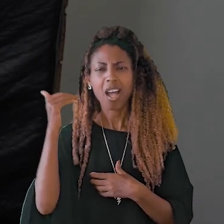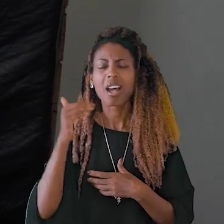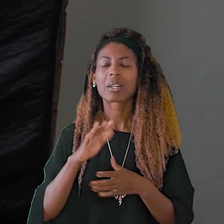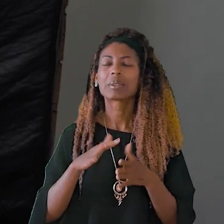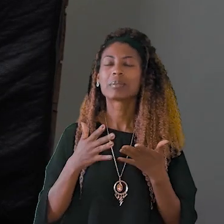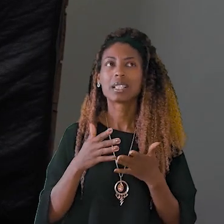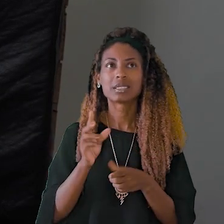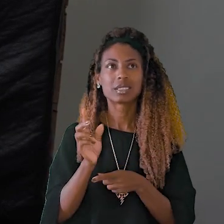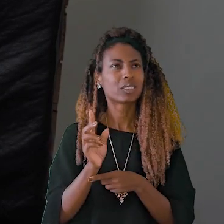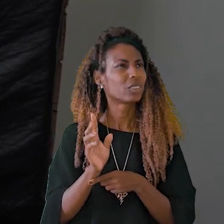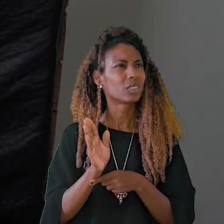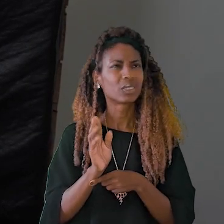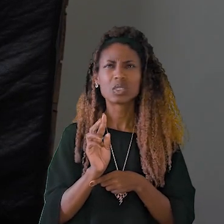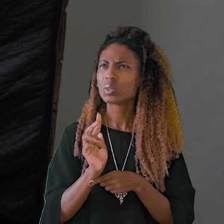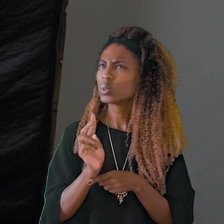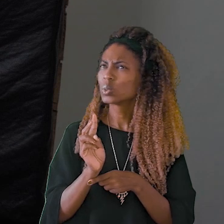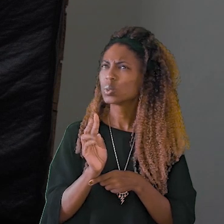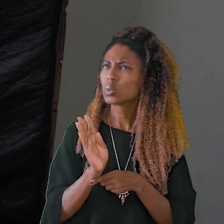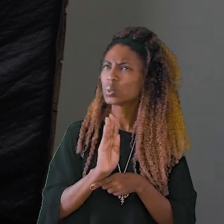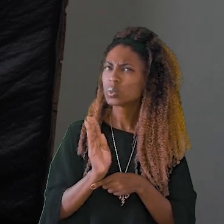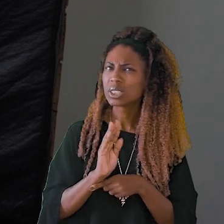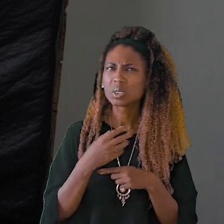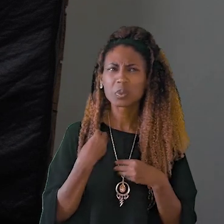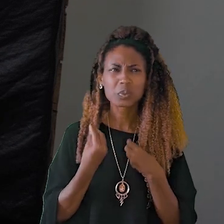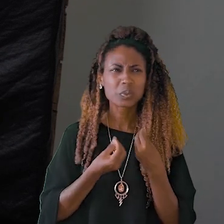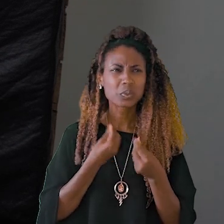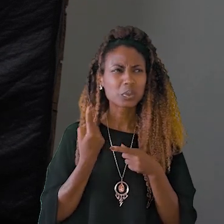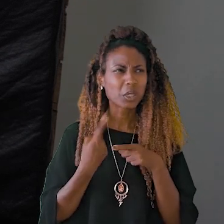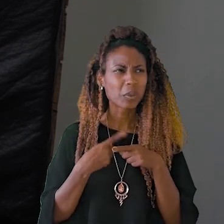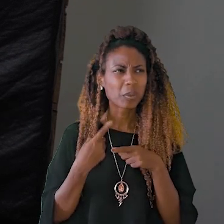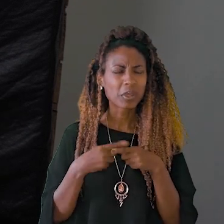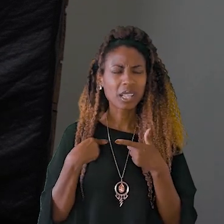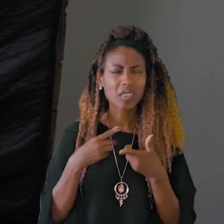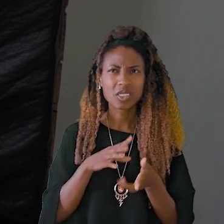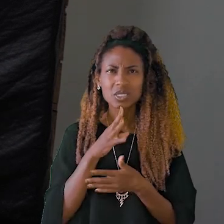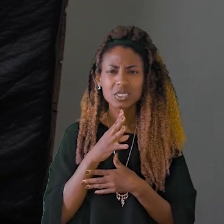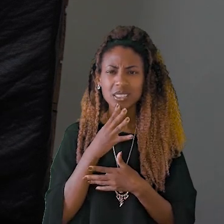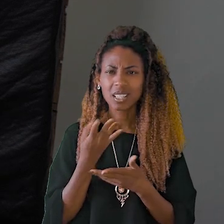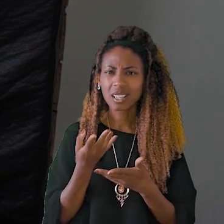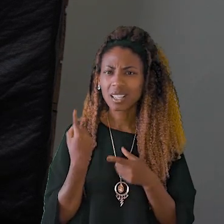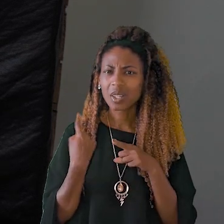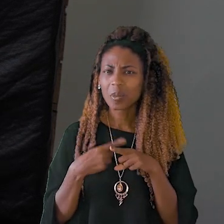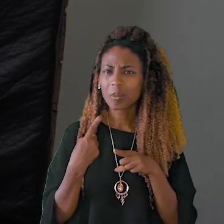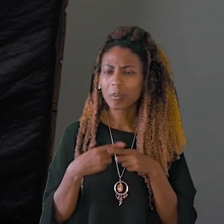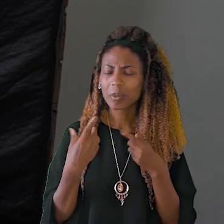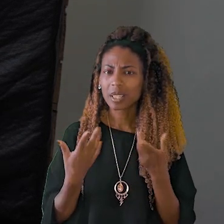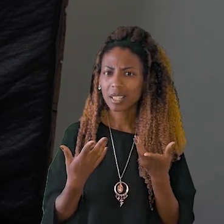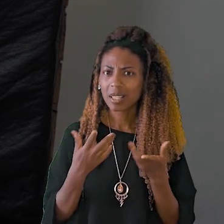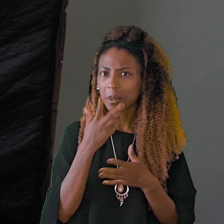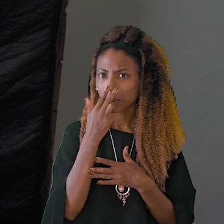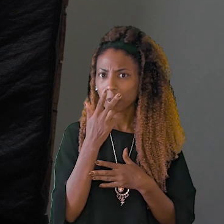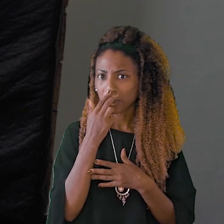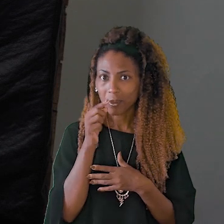vídeo dela, eu falava assim, é estranha essa sensação. Por que eu tô com a sensação de que um dia eu vou lhe conhecer? Porque eu tenho esse lugar de que